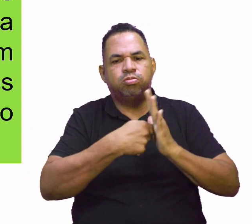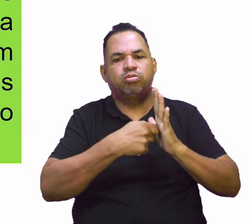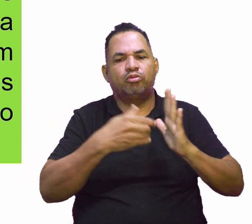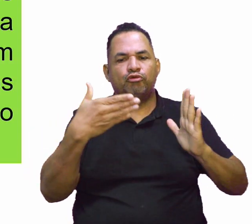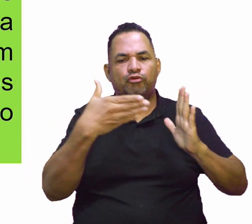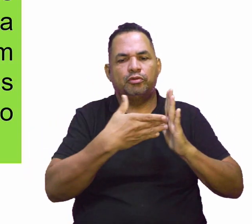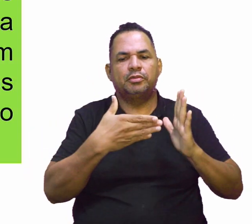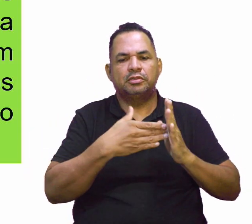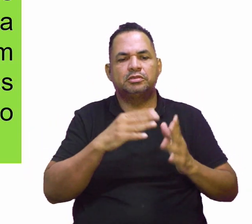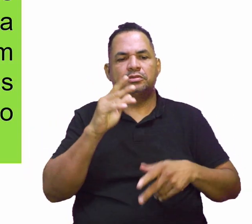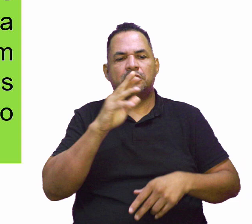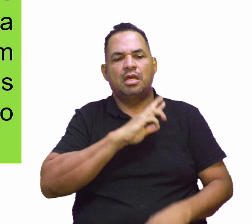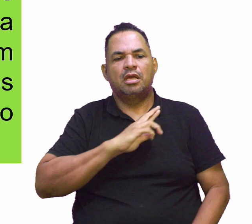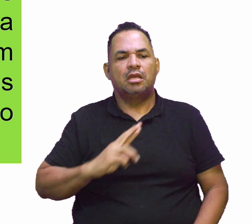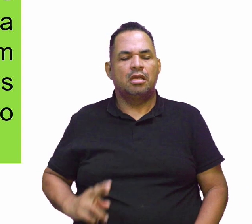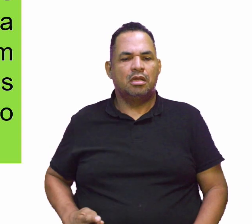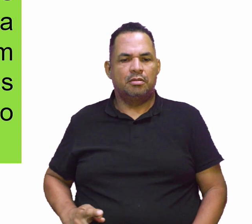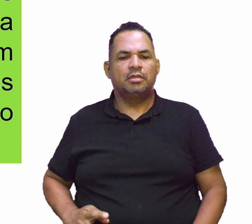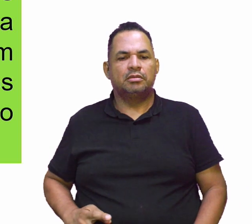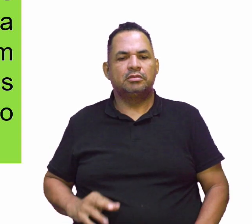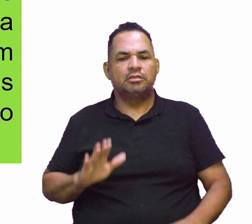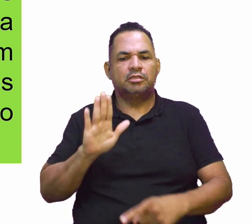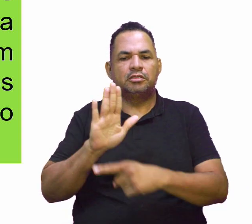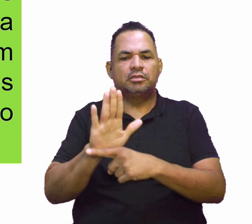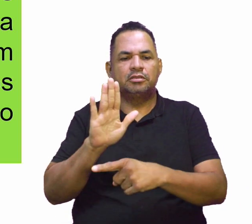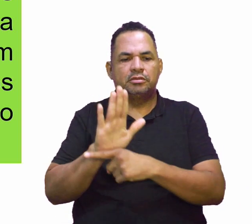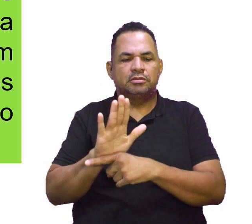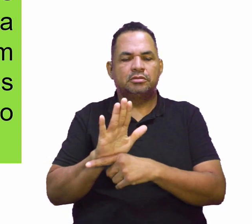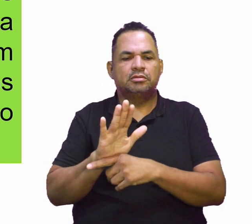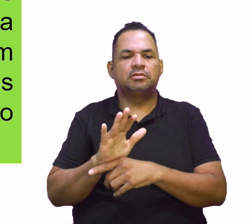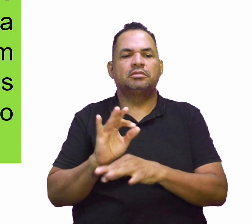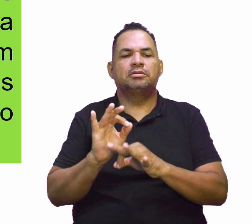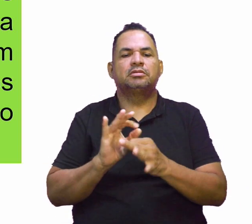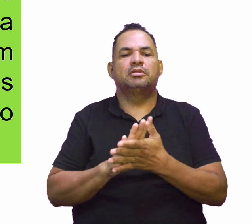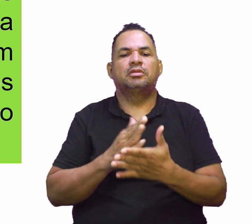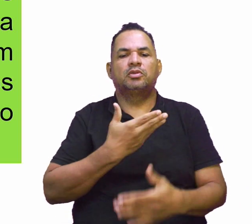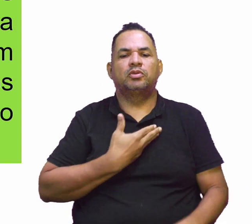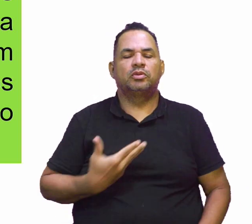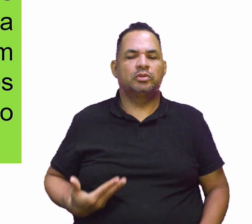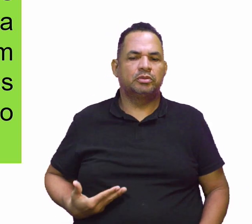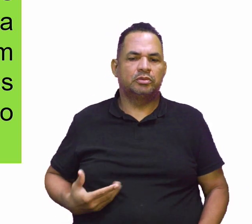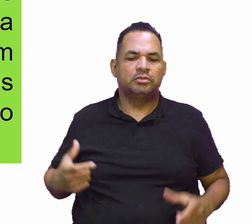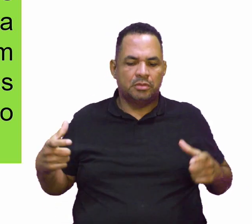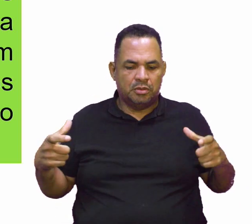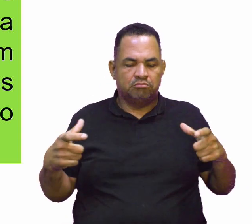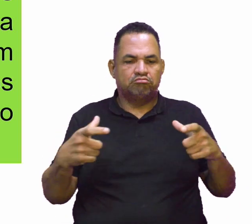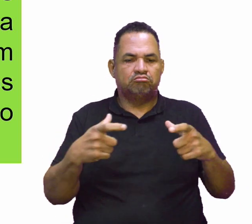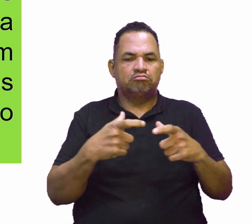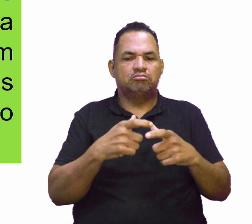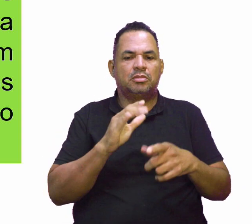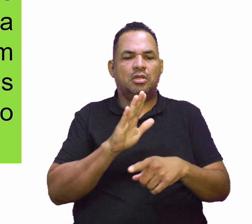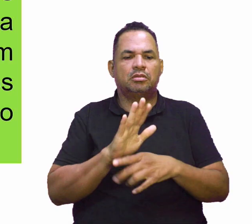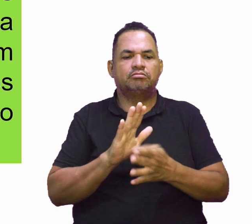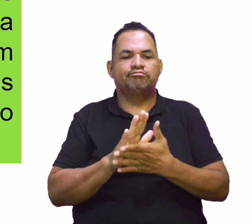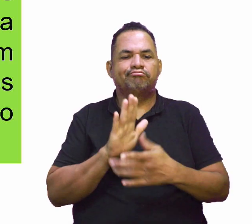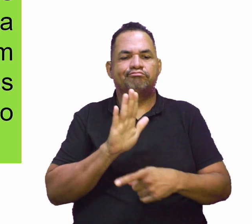República Oligárquica, ou seja, governo para poucos, e ajudaram a colocar